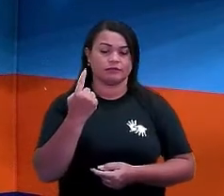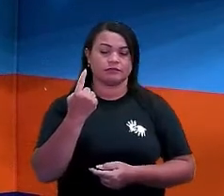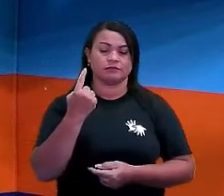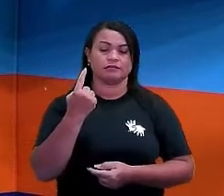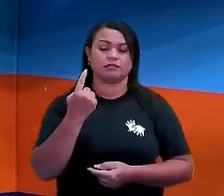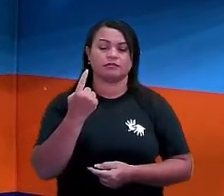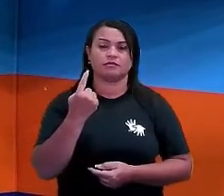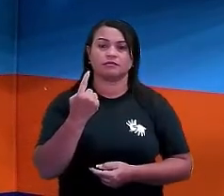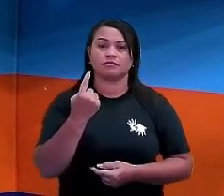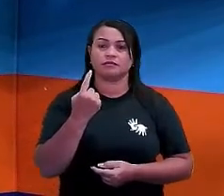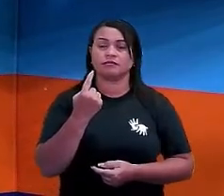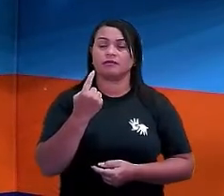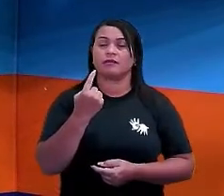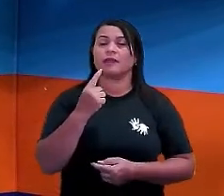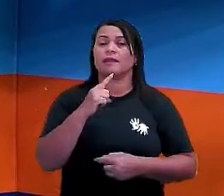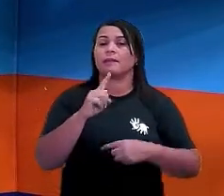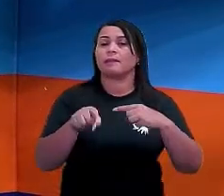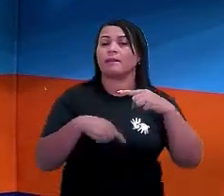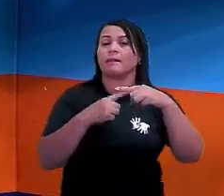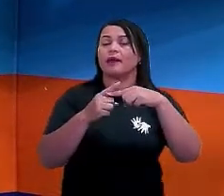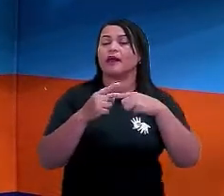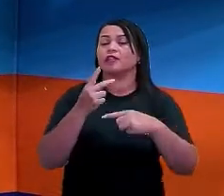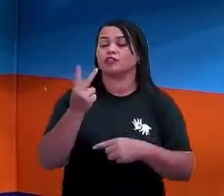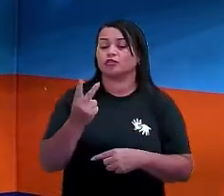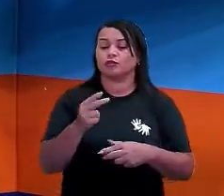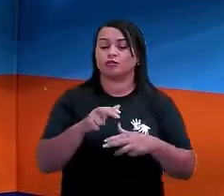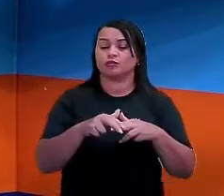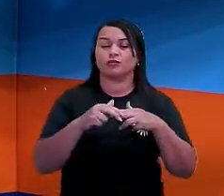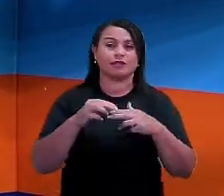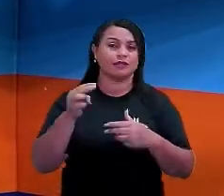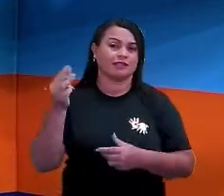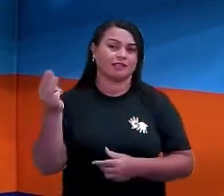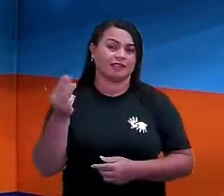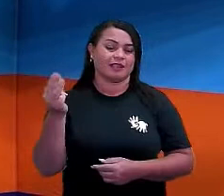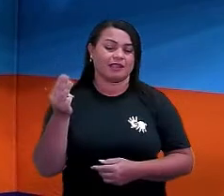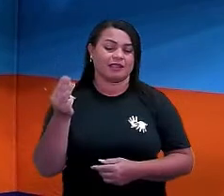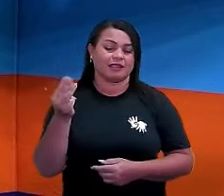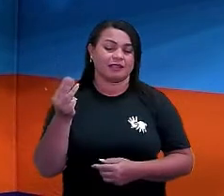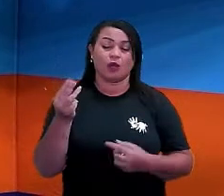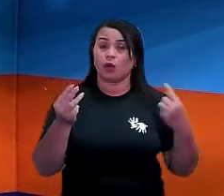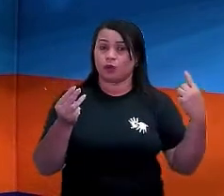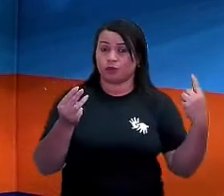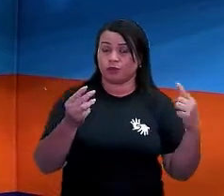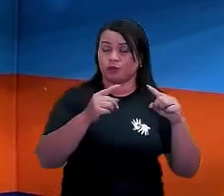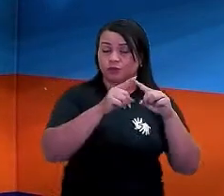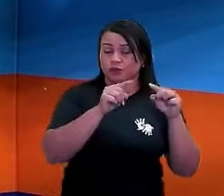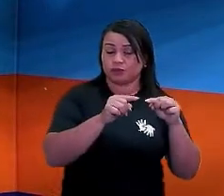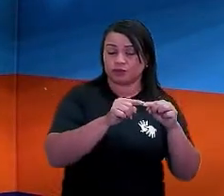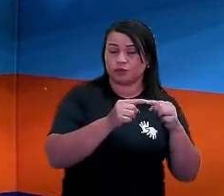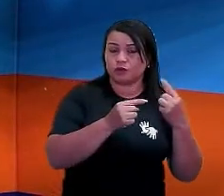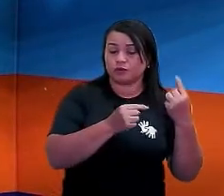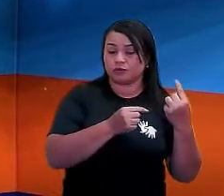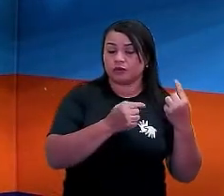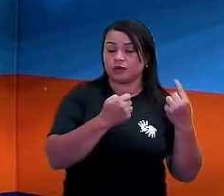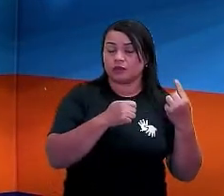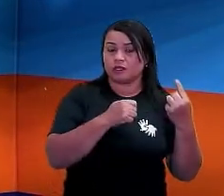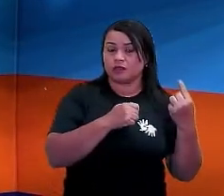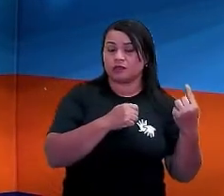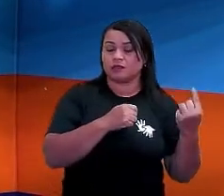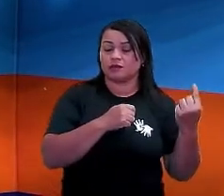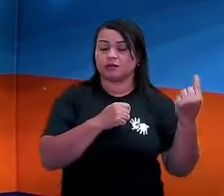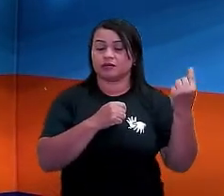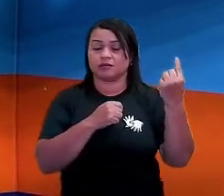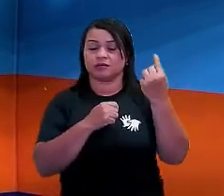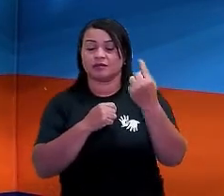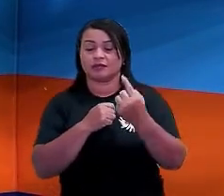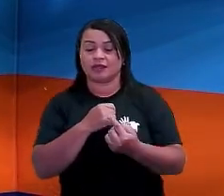mais 2. Por isso que ele deu 3. O termo 1 não é 1. Eu preciso dele